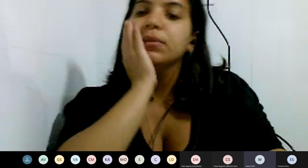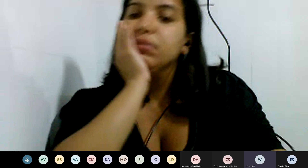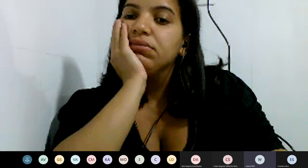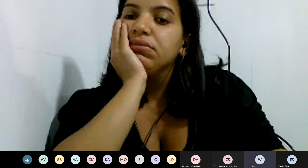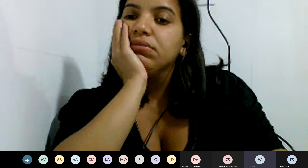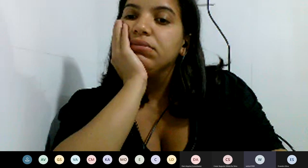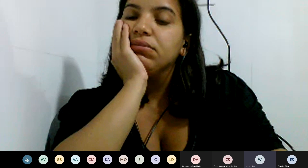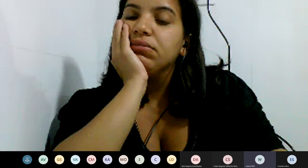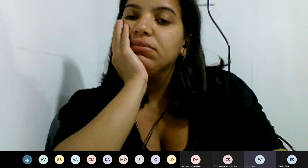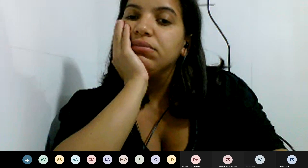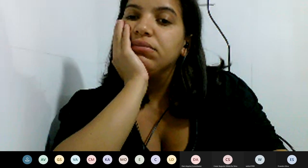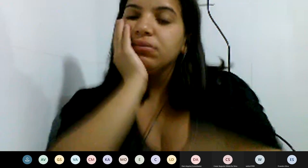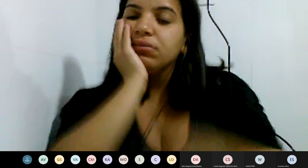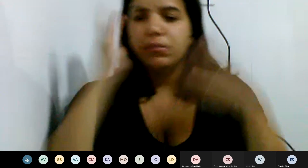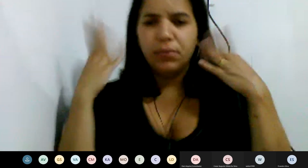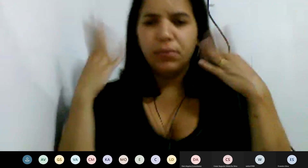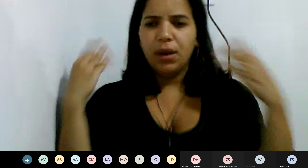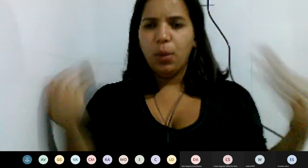Tranquilo.